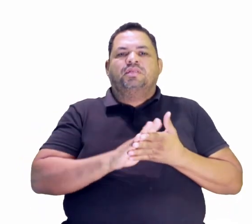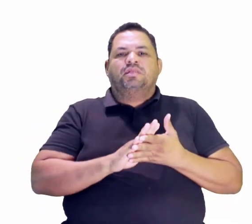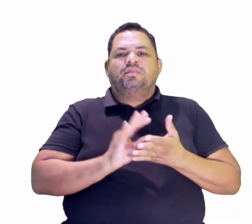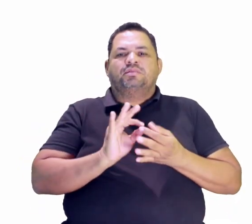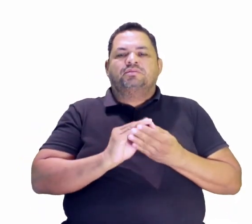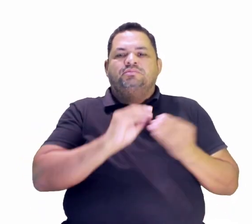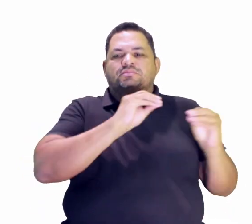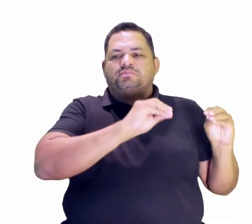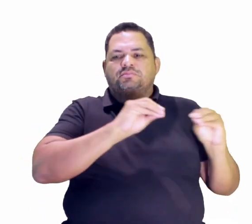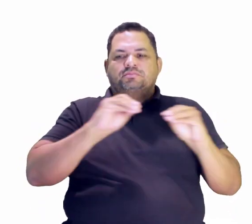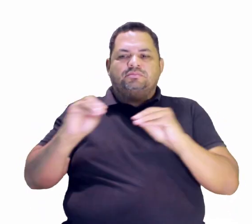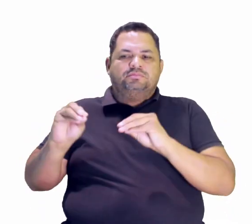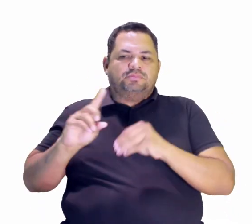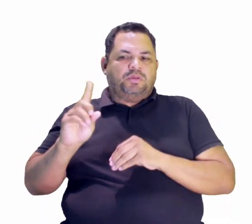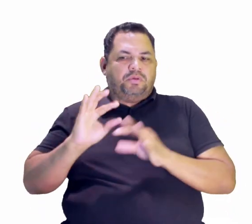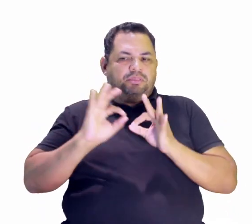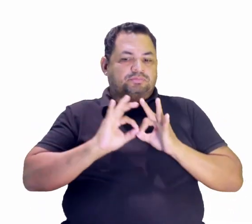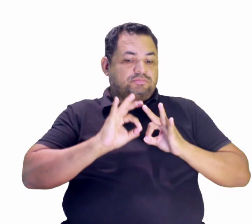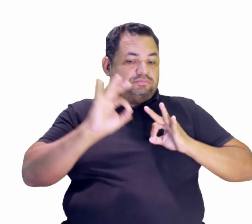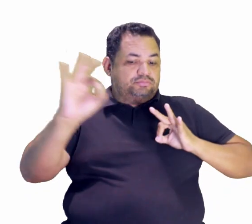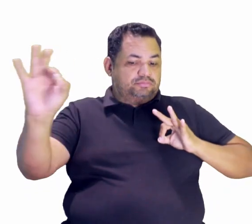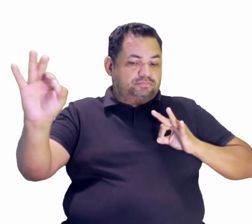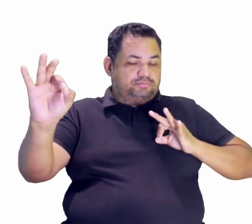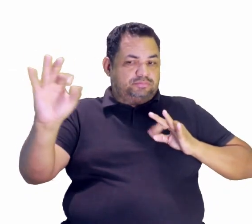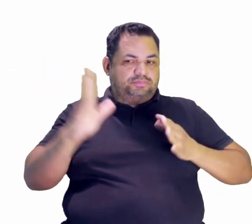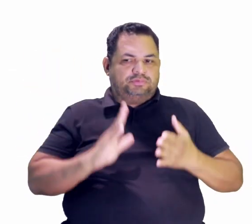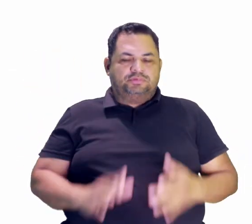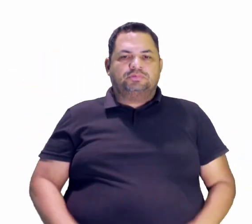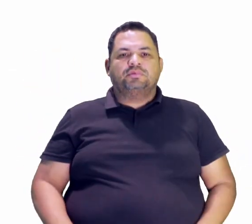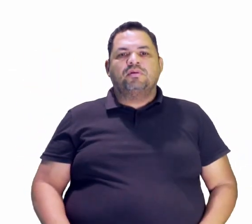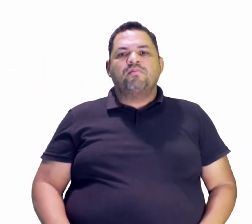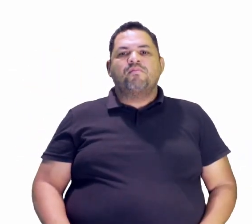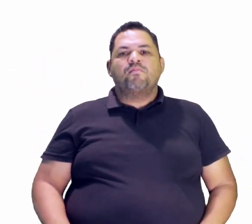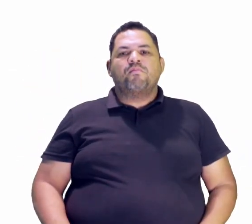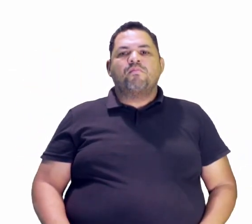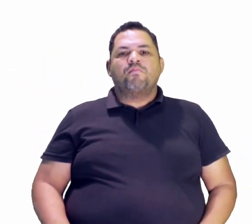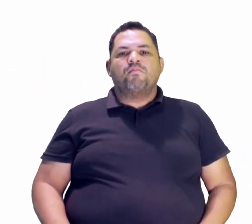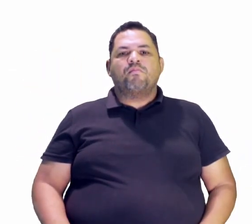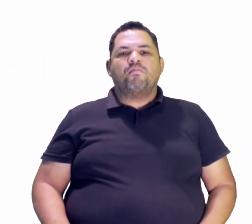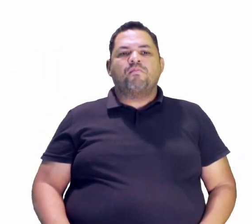Deslocamento não é distância percorrida. Presta bem atenção, tá?